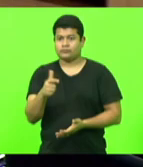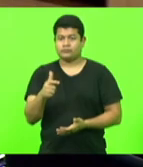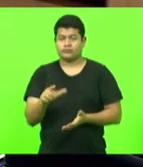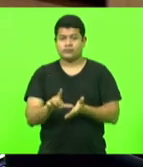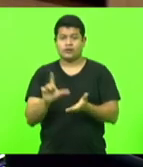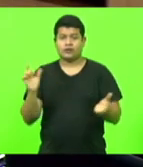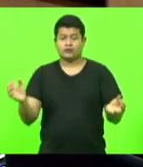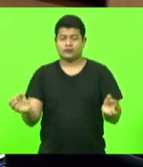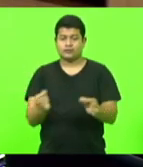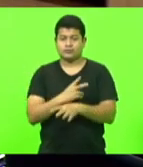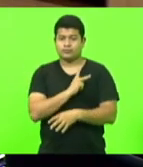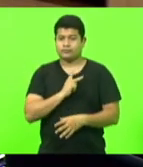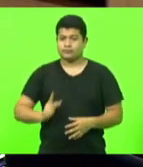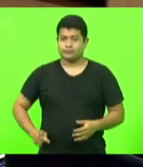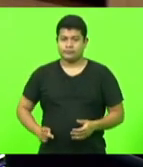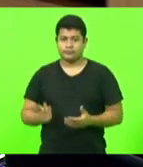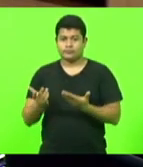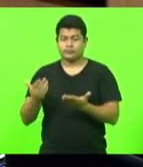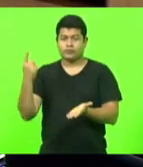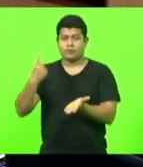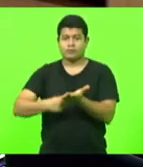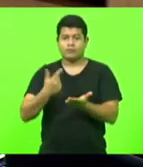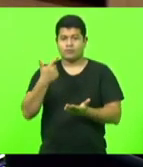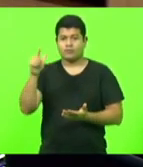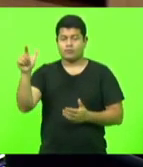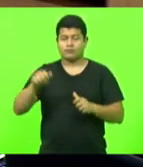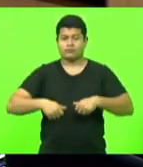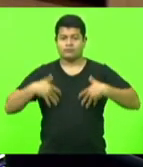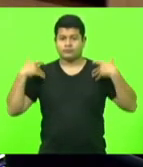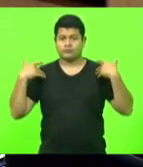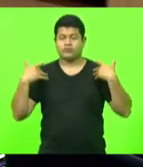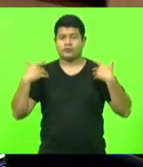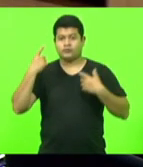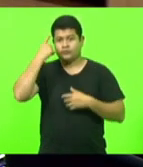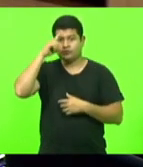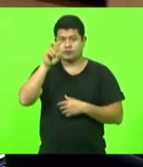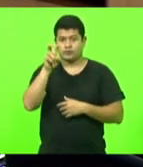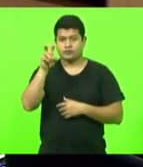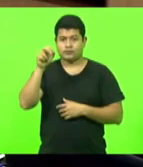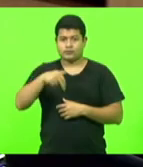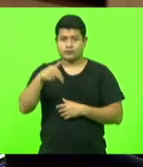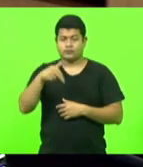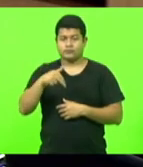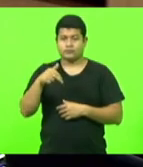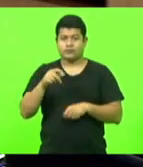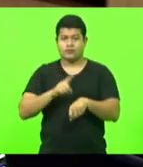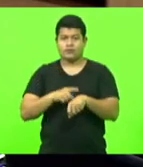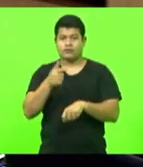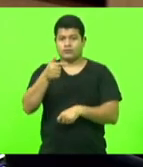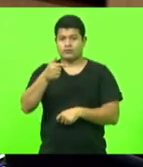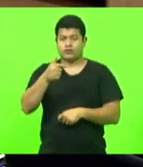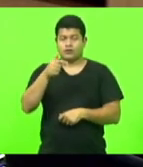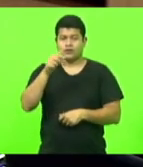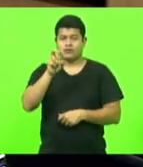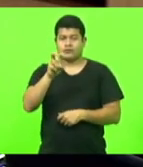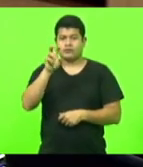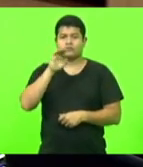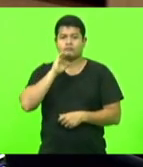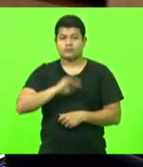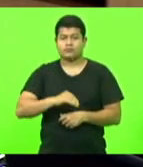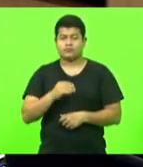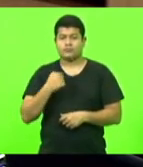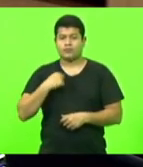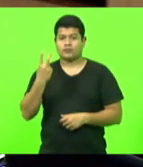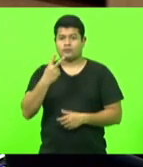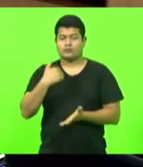Presidente, antes de encerrar a sessão, convocou outra solene para o dia 5 de novembro, às 17 horas. Para constar, eu, segundo o